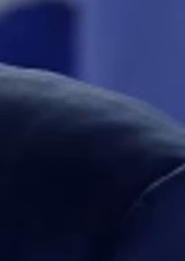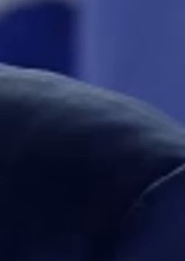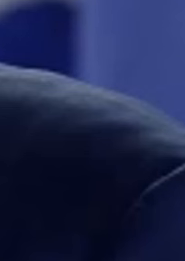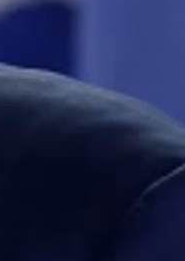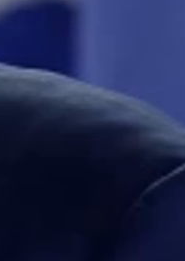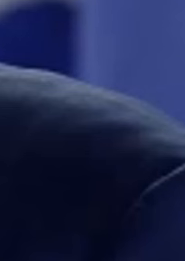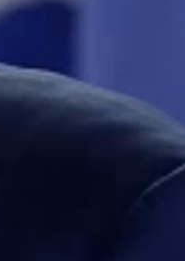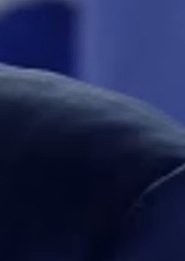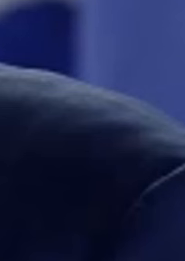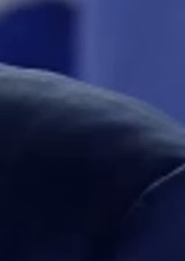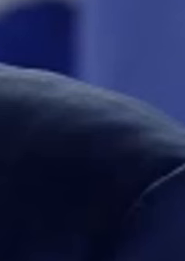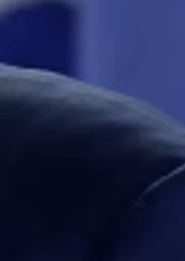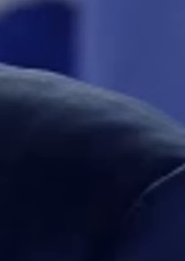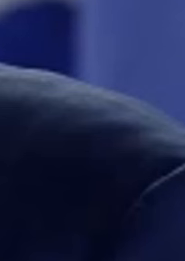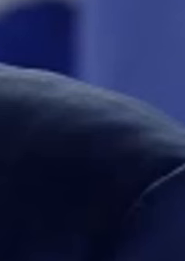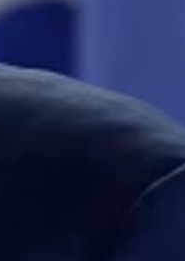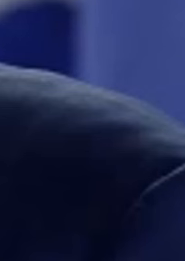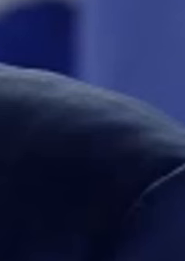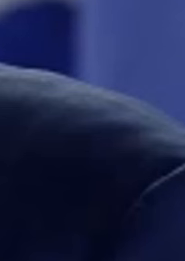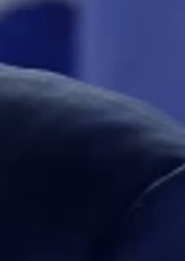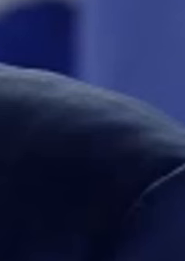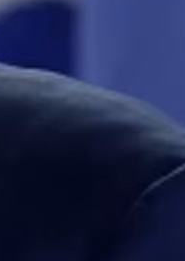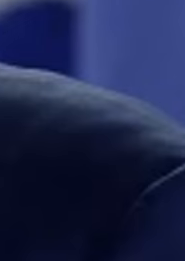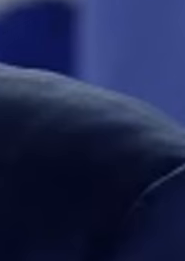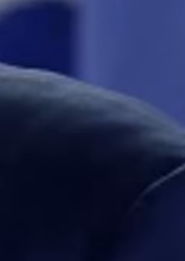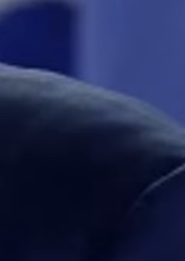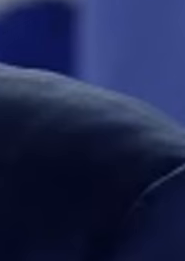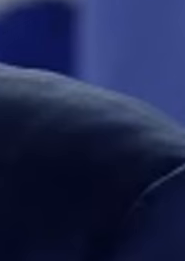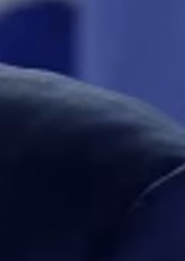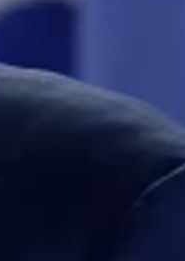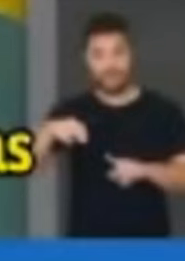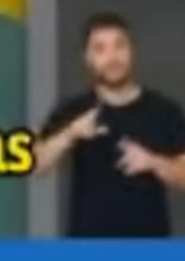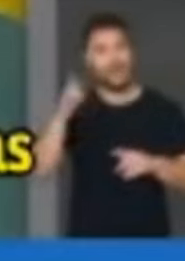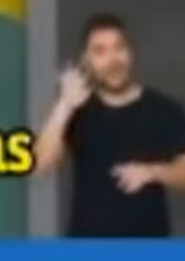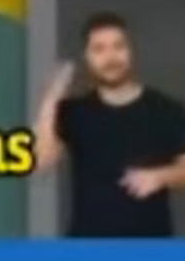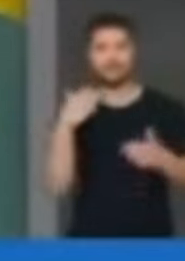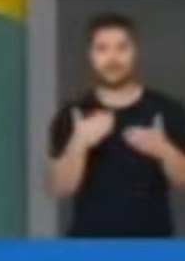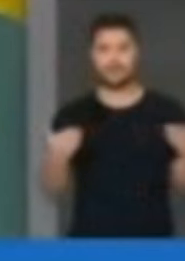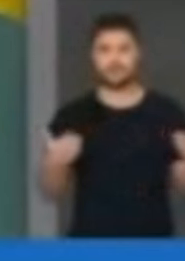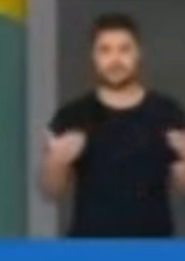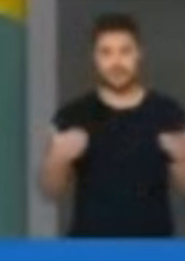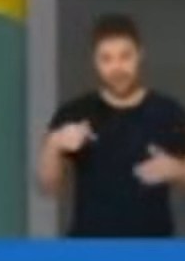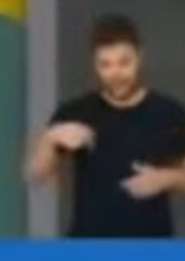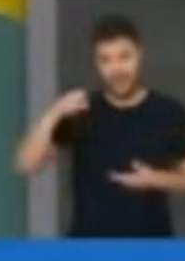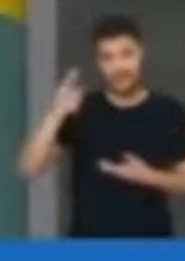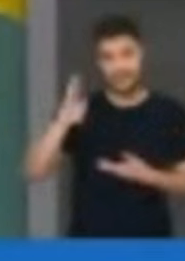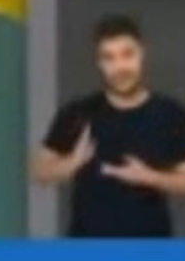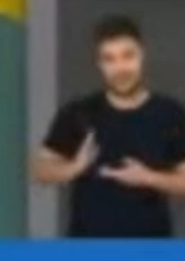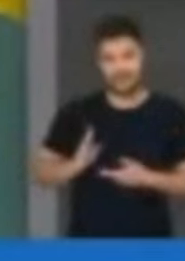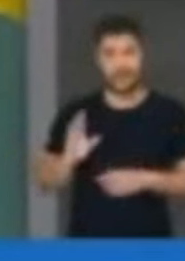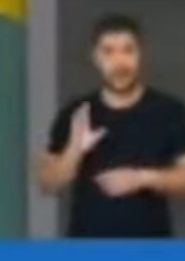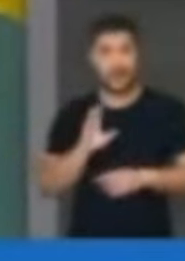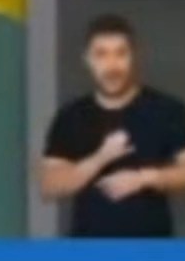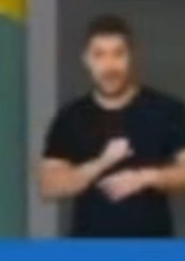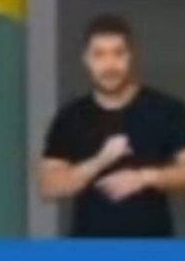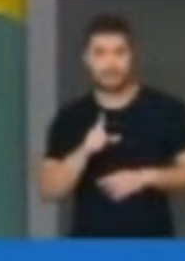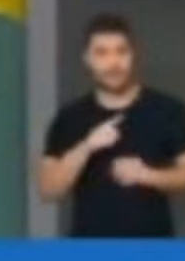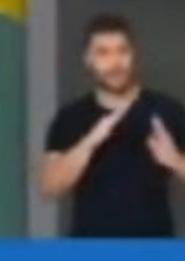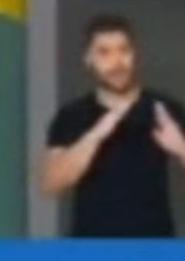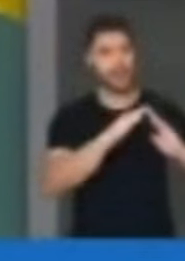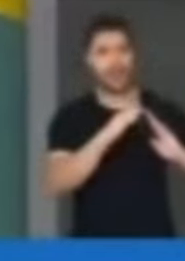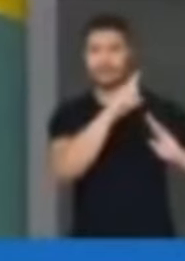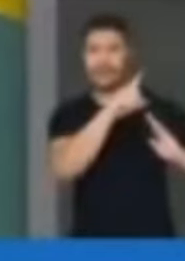que será eleito, Deus quiser, em novembro, resolve essa parada. Porque todo mundo sabe que as autoridades brasileiras adoram ter uma casa em